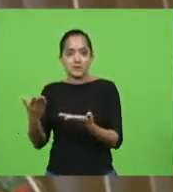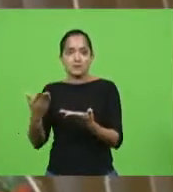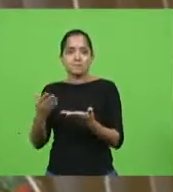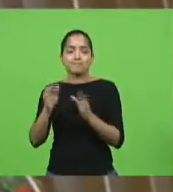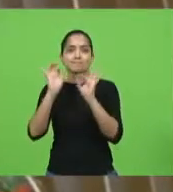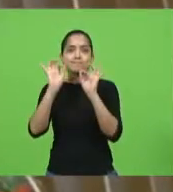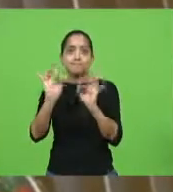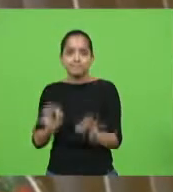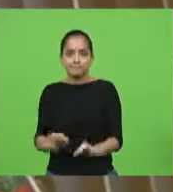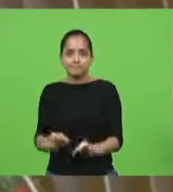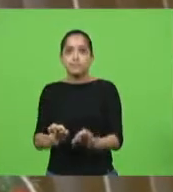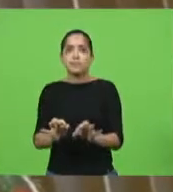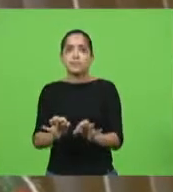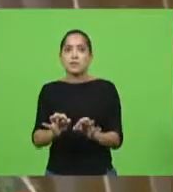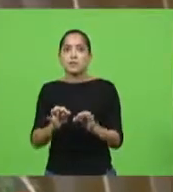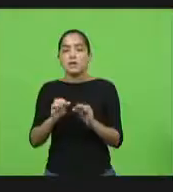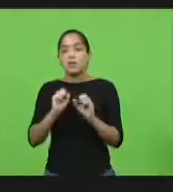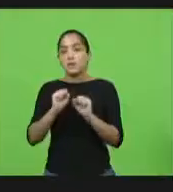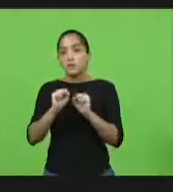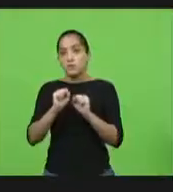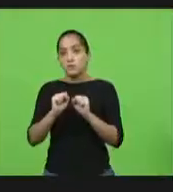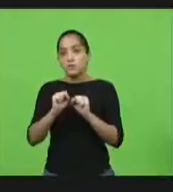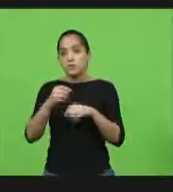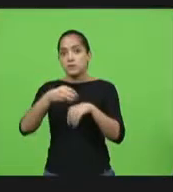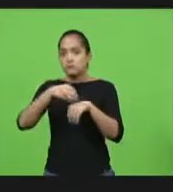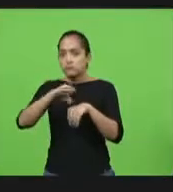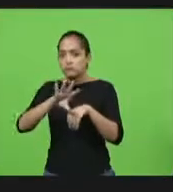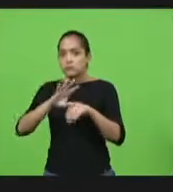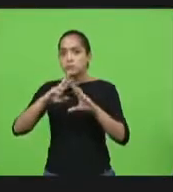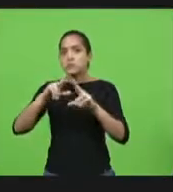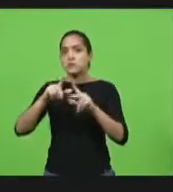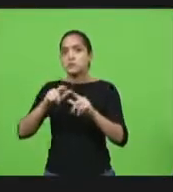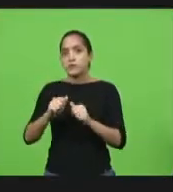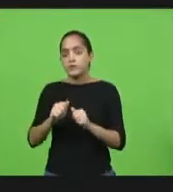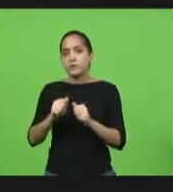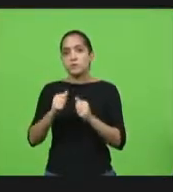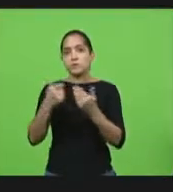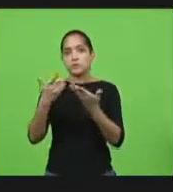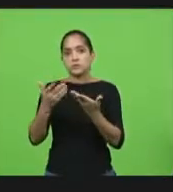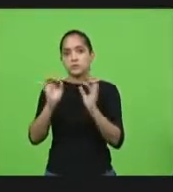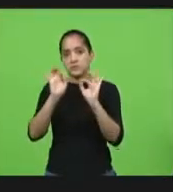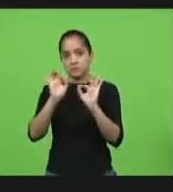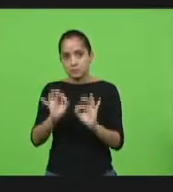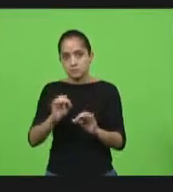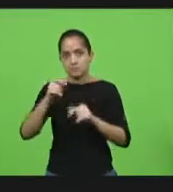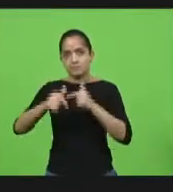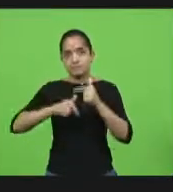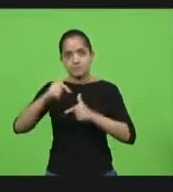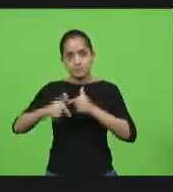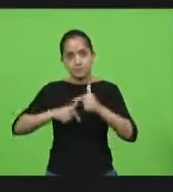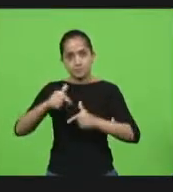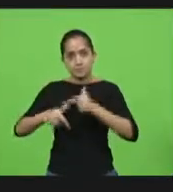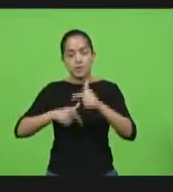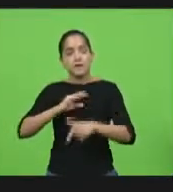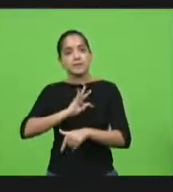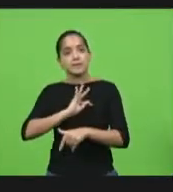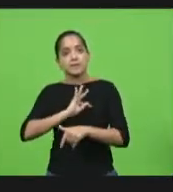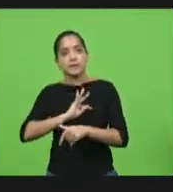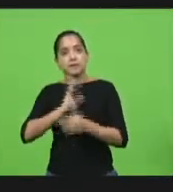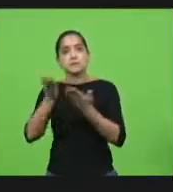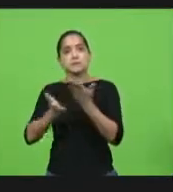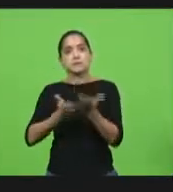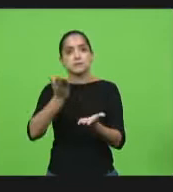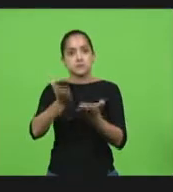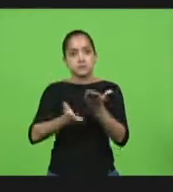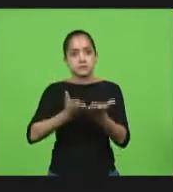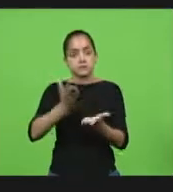certeza o comando-geral da Polícia Militar vai poder repassar e a senhora vai ter a certeza que nós estamos trabalhando de uma forma técnica e atender a toda